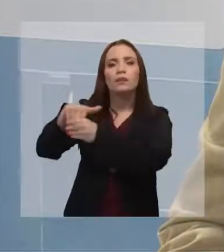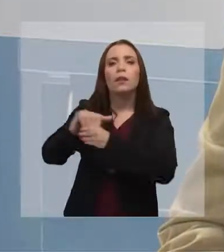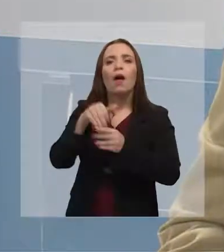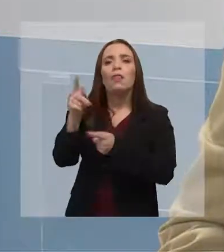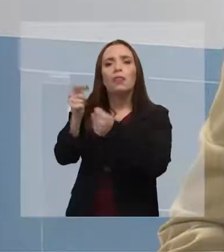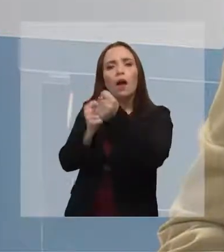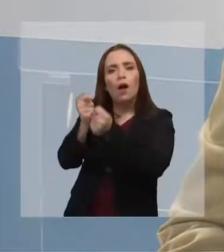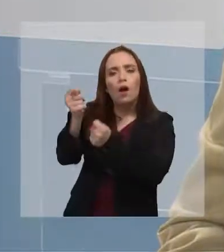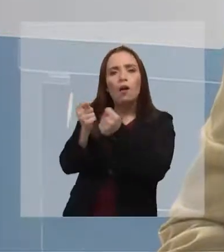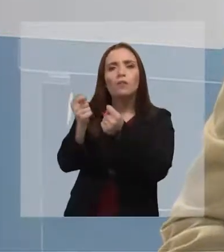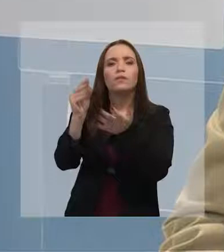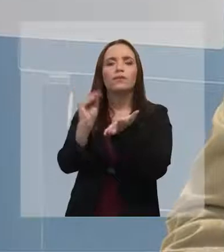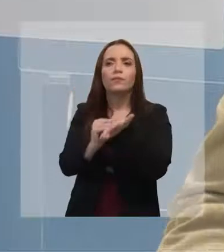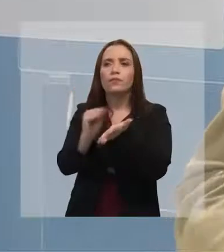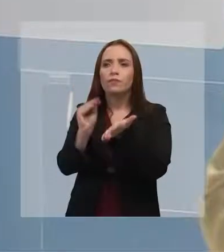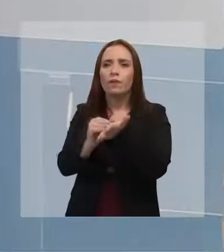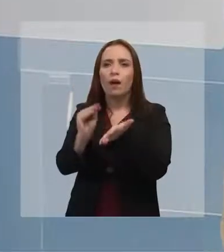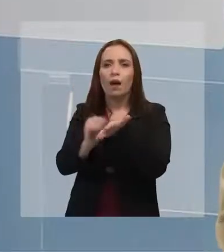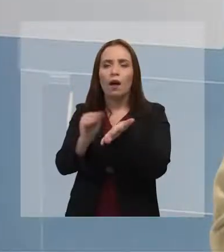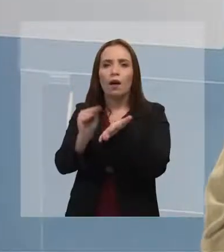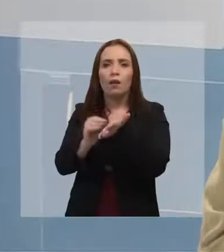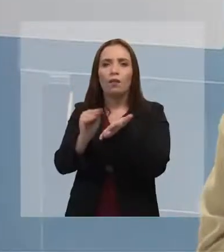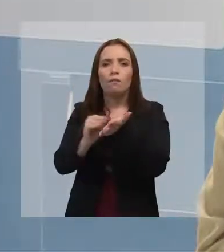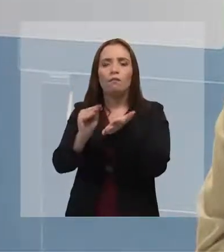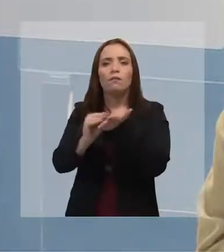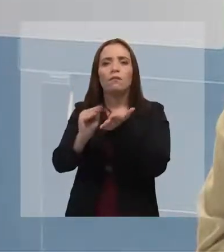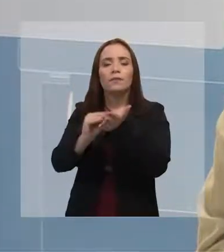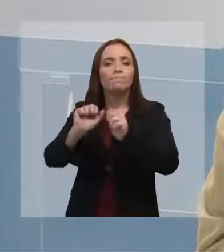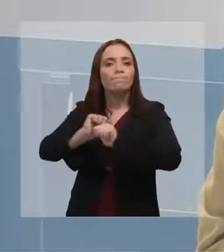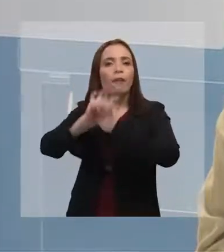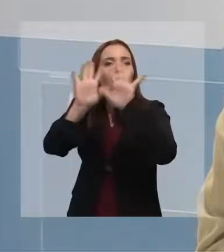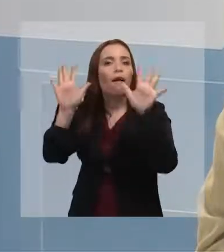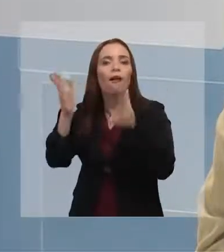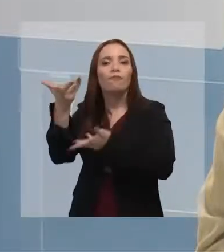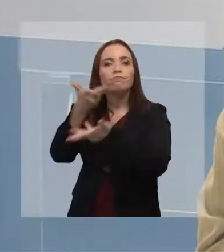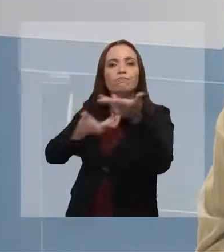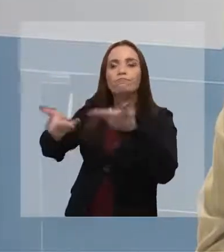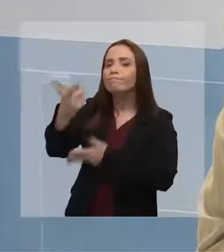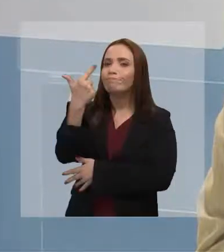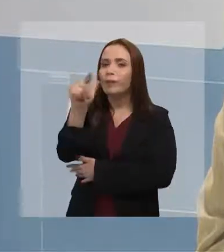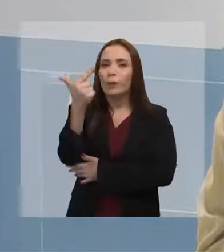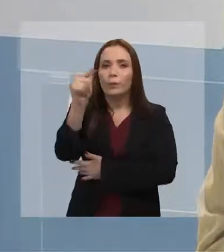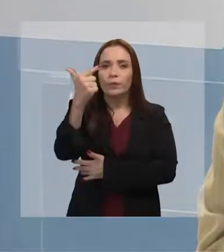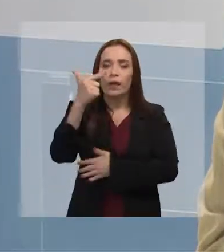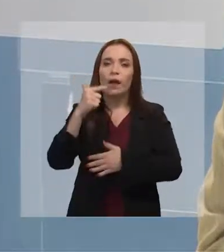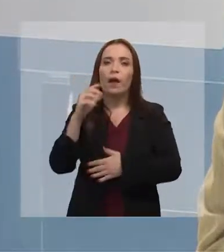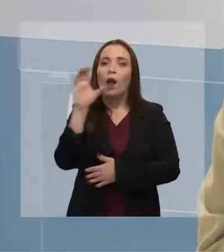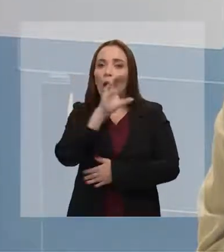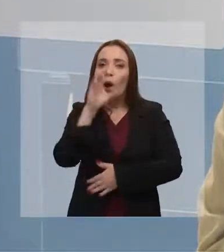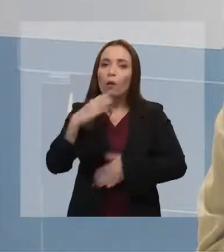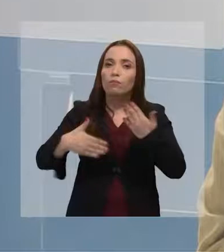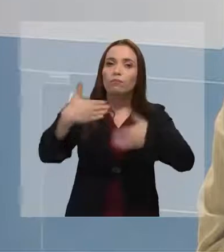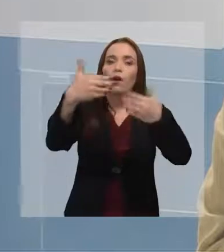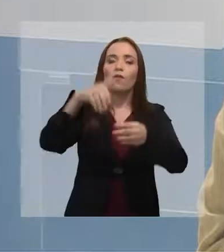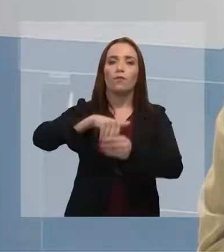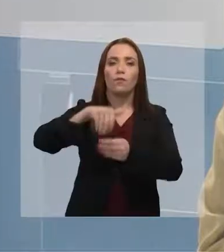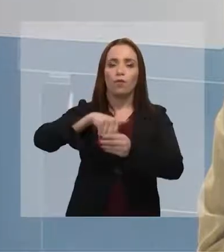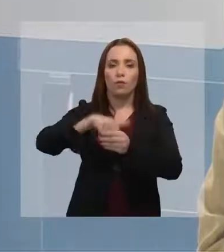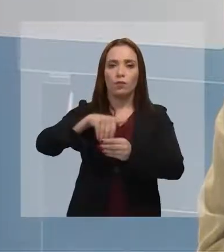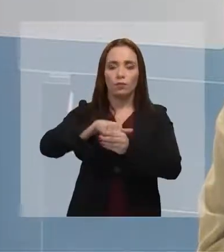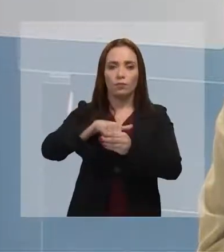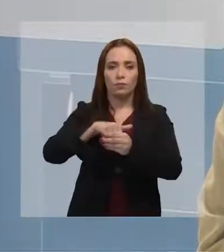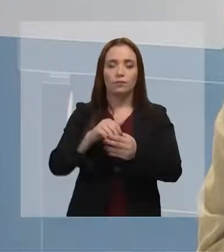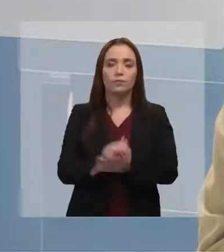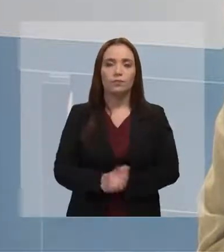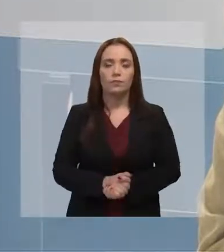de negociação, de entendimento com o parlamento para fazer andar uma reforma como a reforma